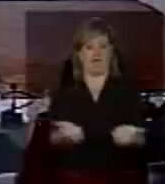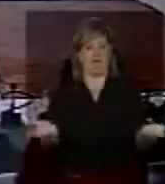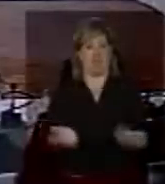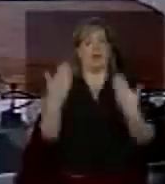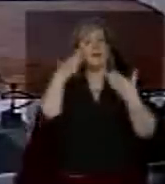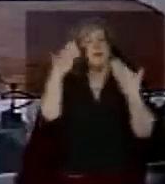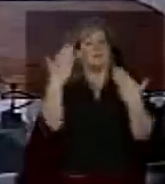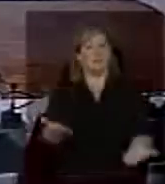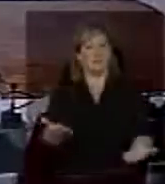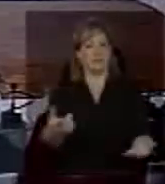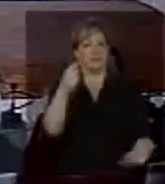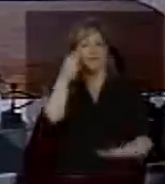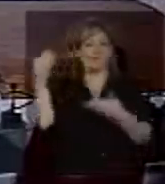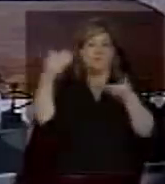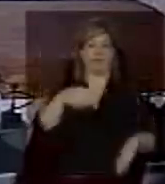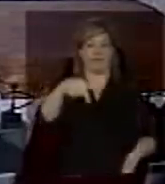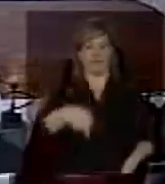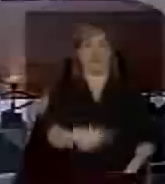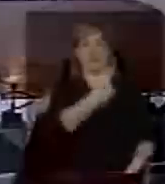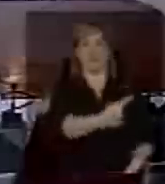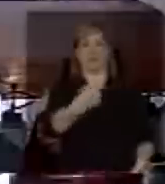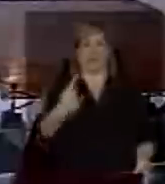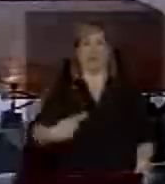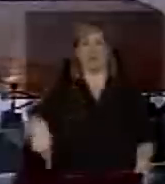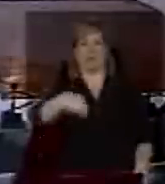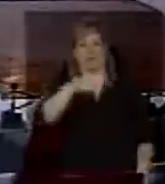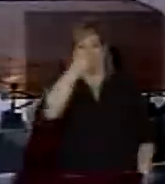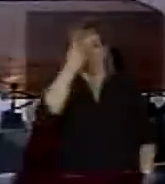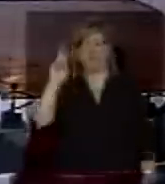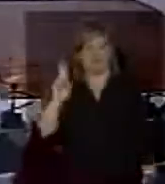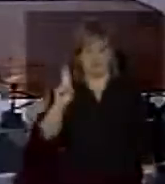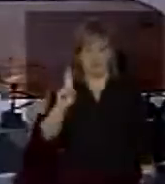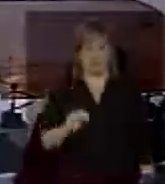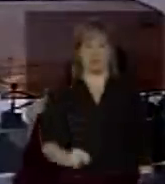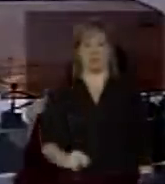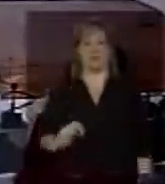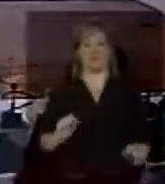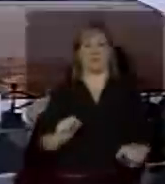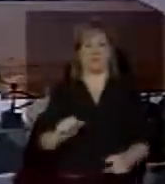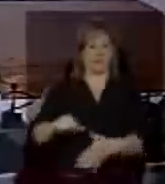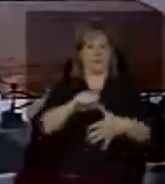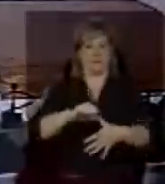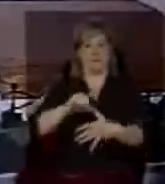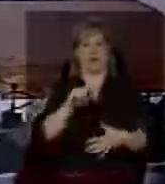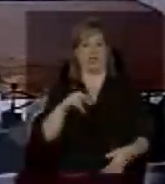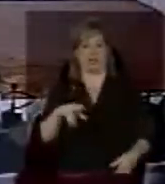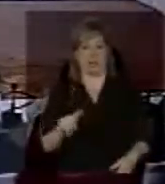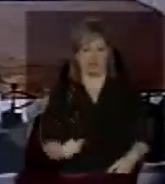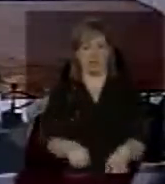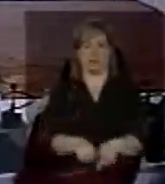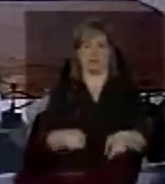e agradeço a presença de cada um dos representantes da América